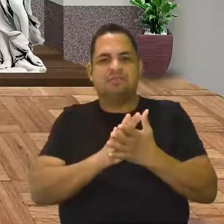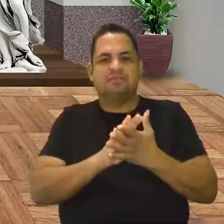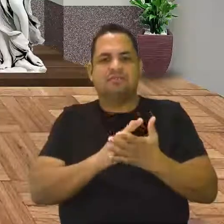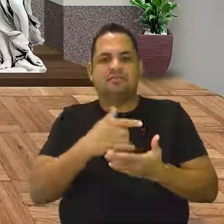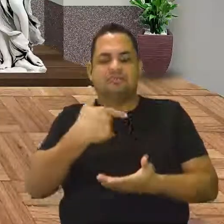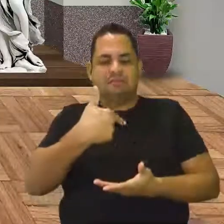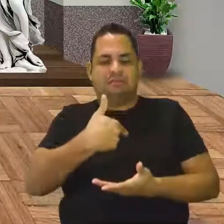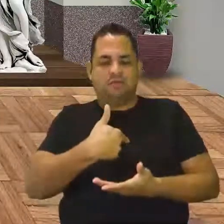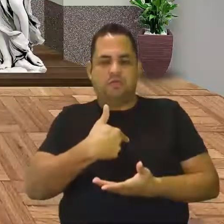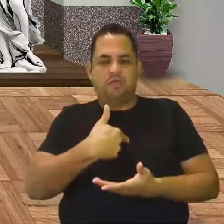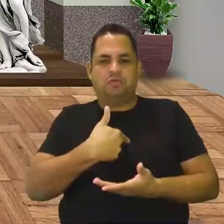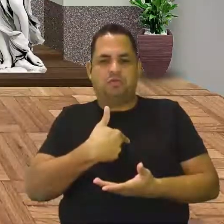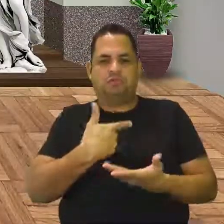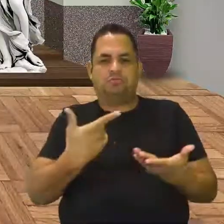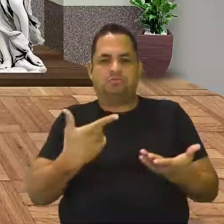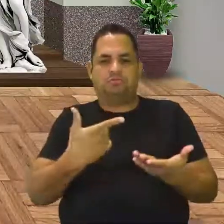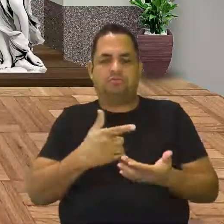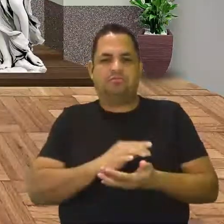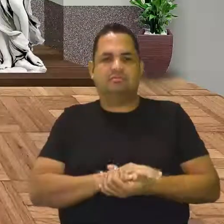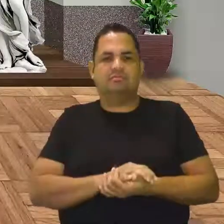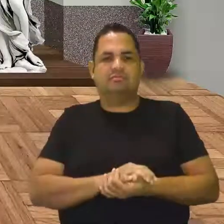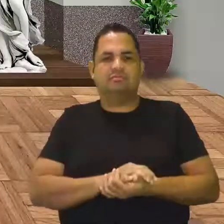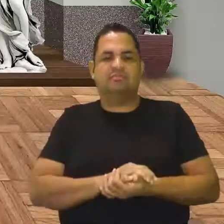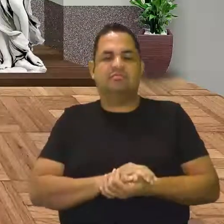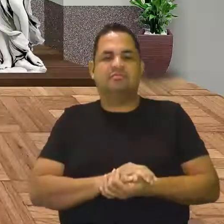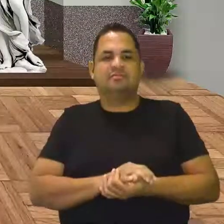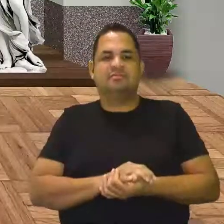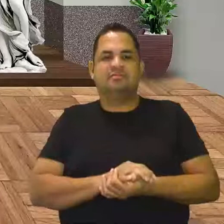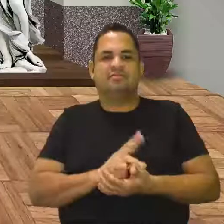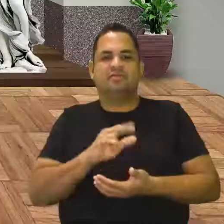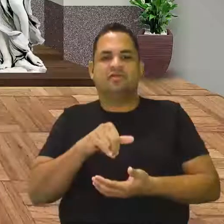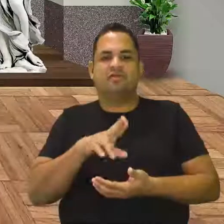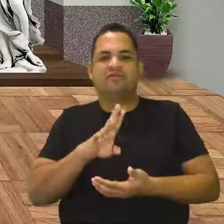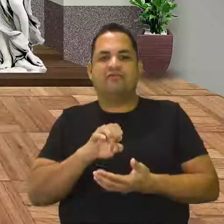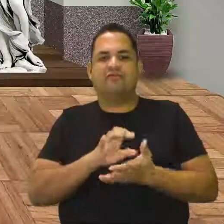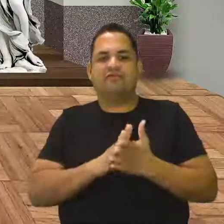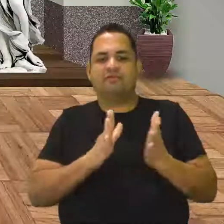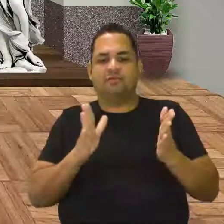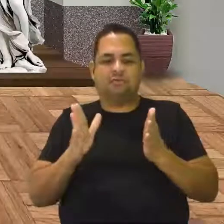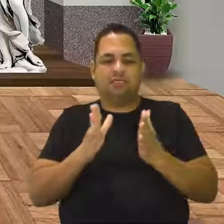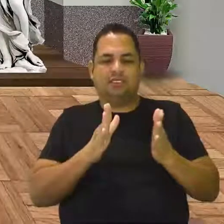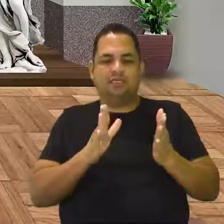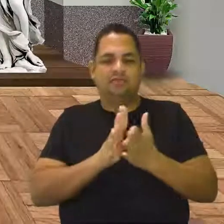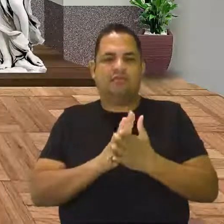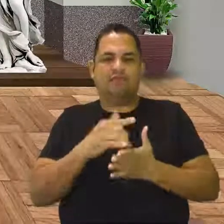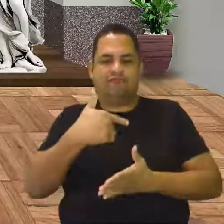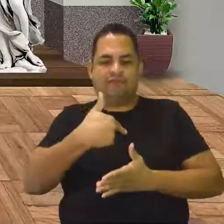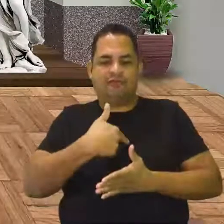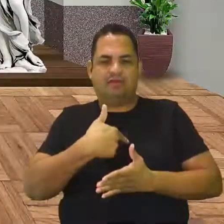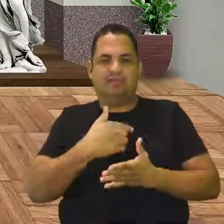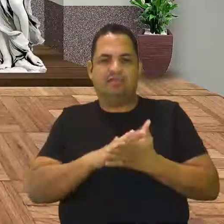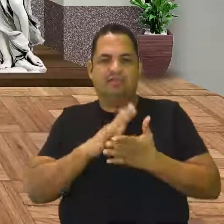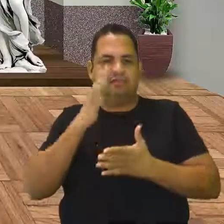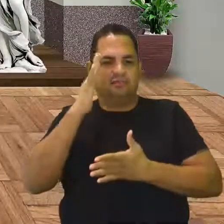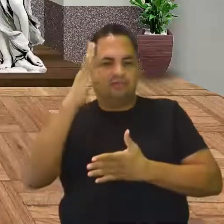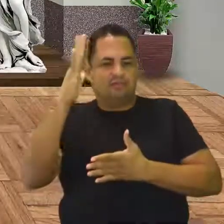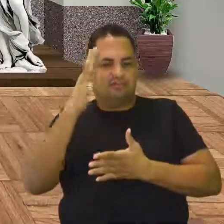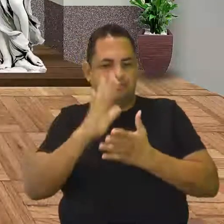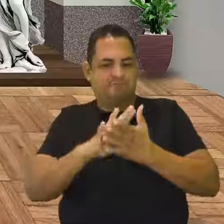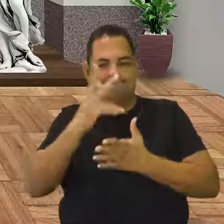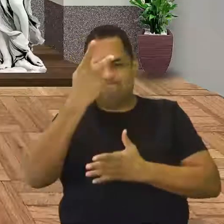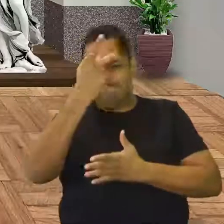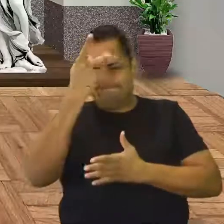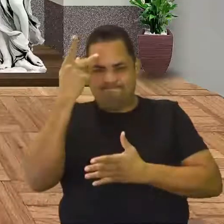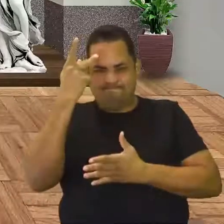de Getúlio Vargas. É uma novela que é da era Vargas. Imagine vocês, uma pessoa que